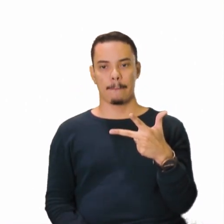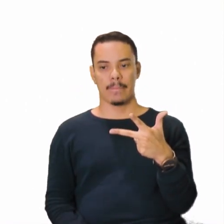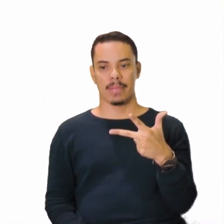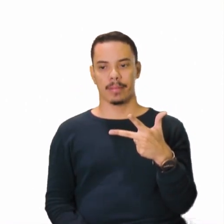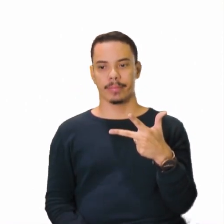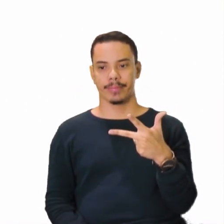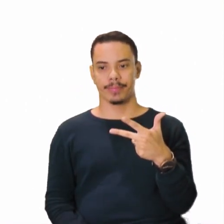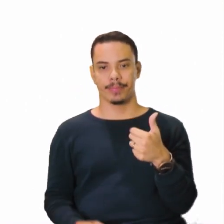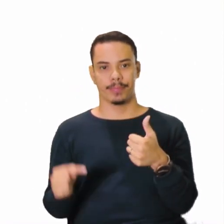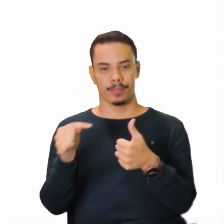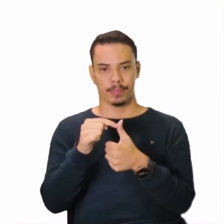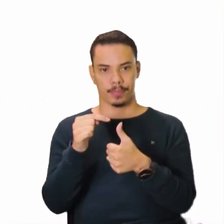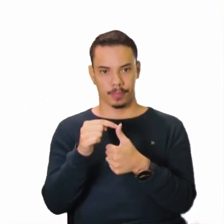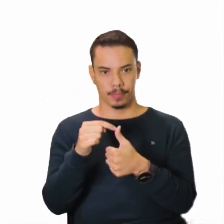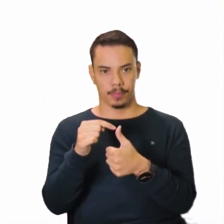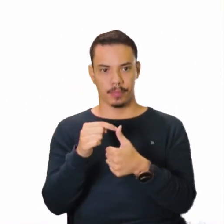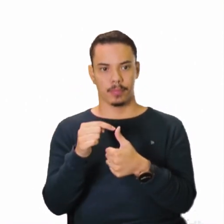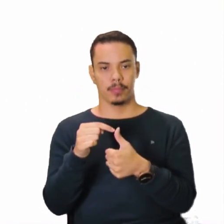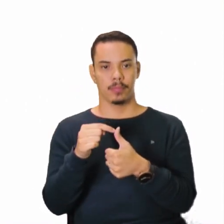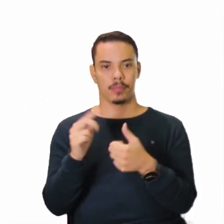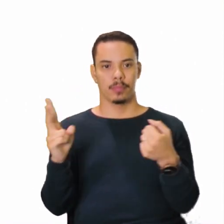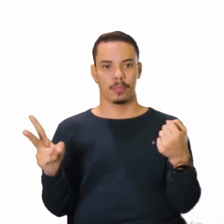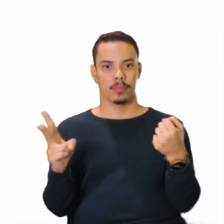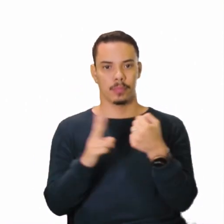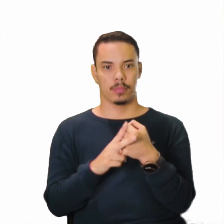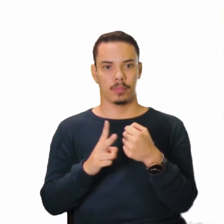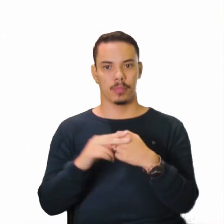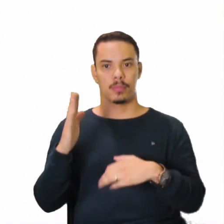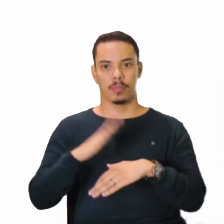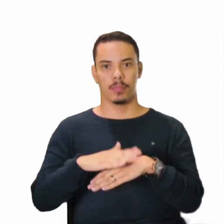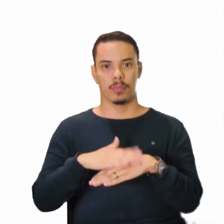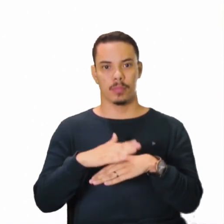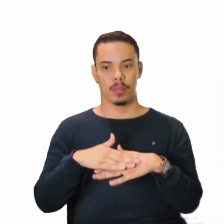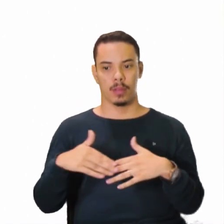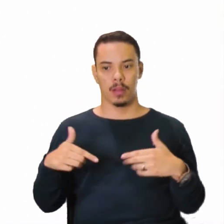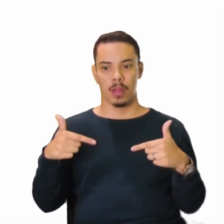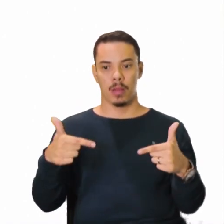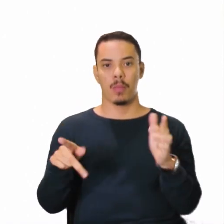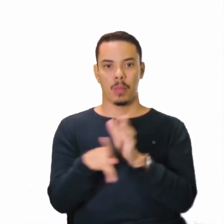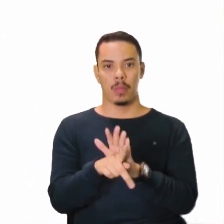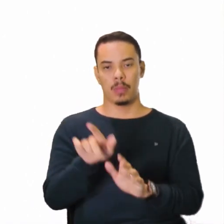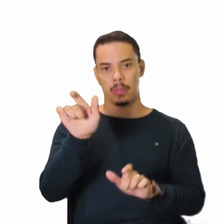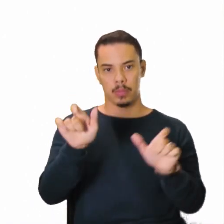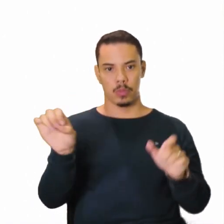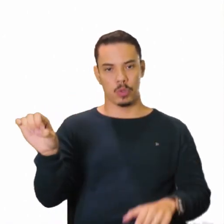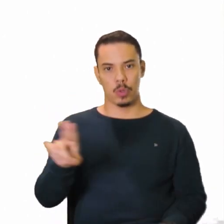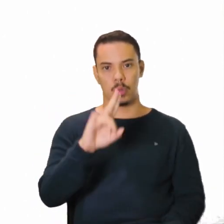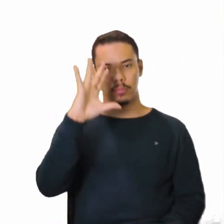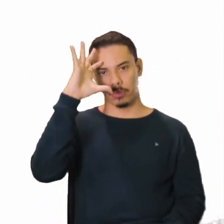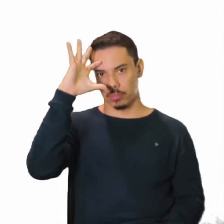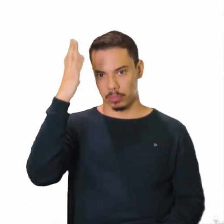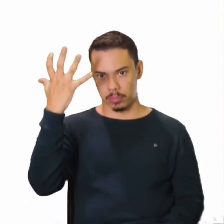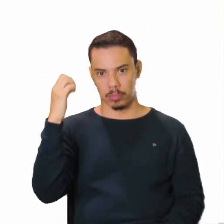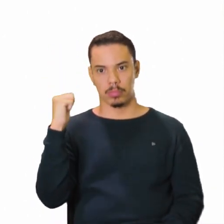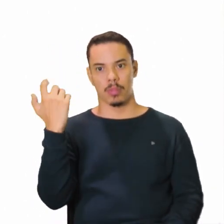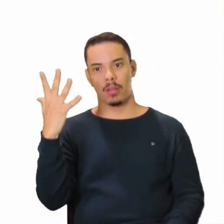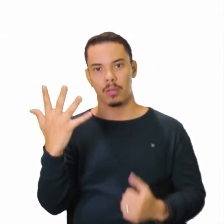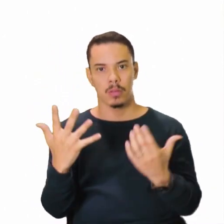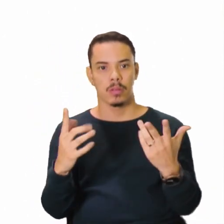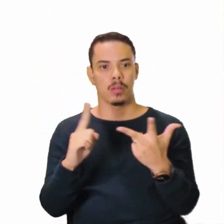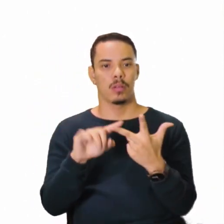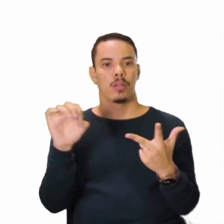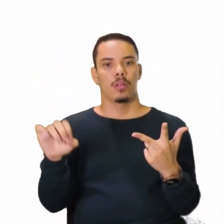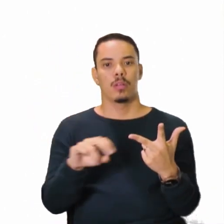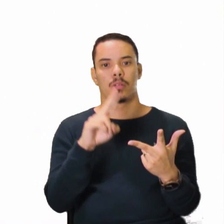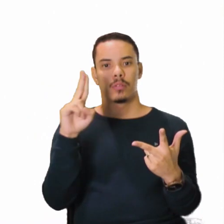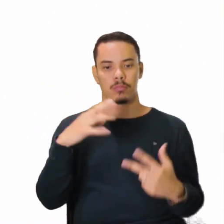certo? Os verbos que indicam a ação do sujeito, fenômenos da natureza e estado,